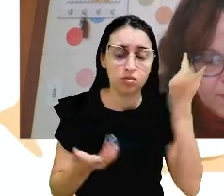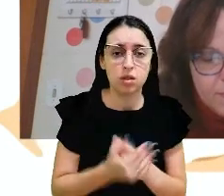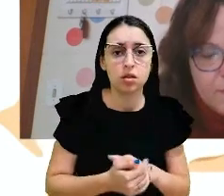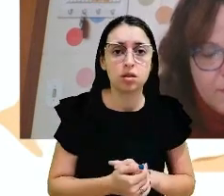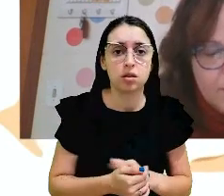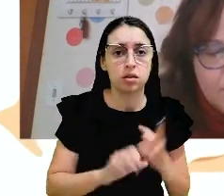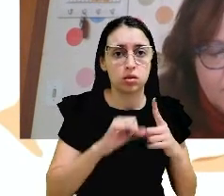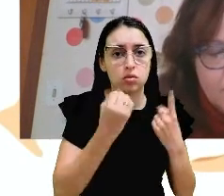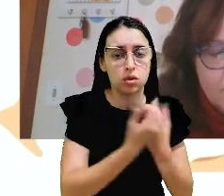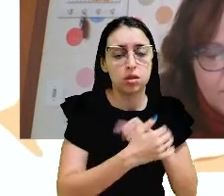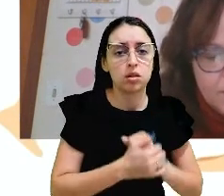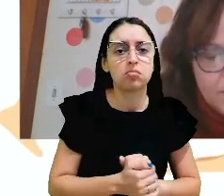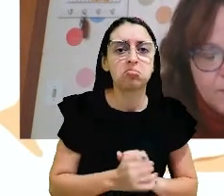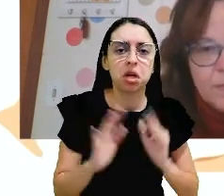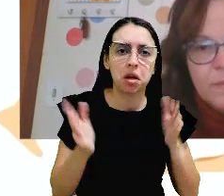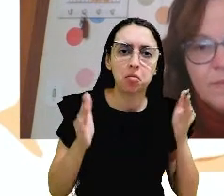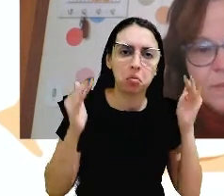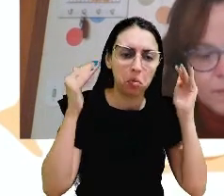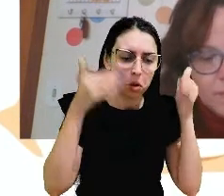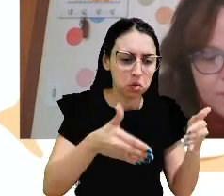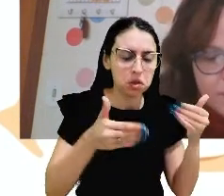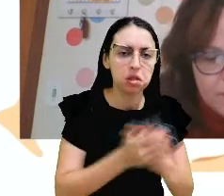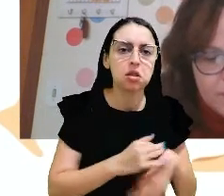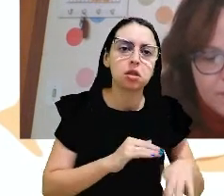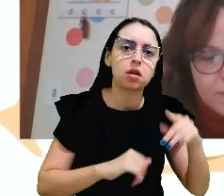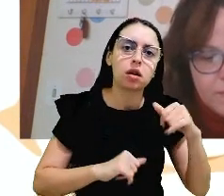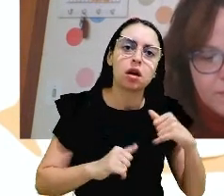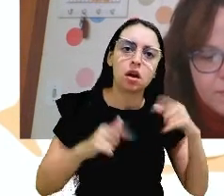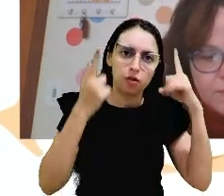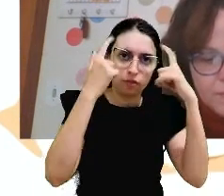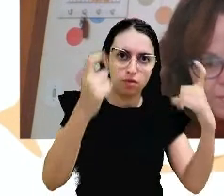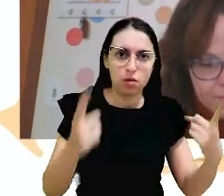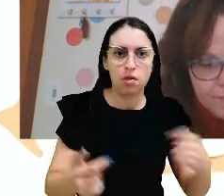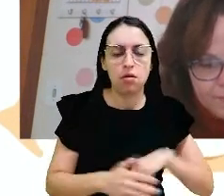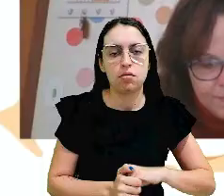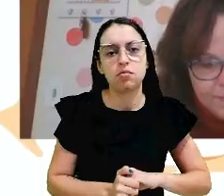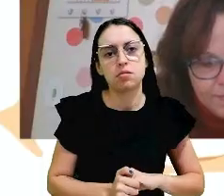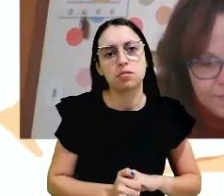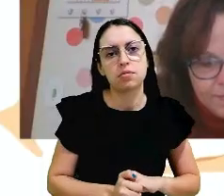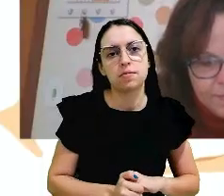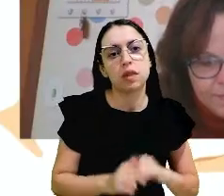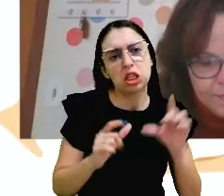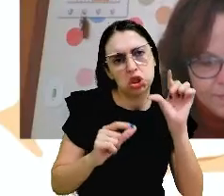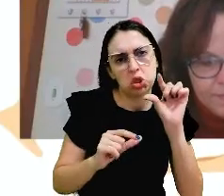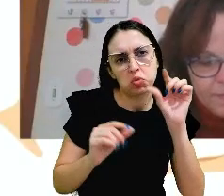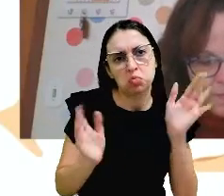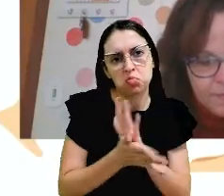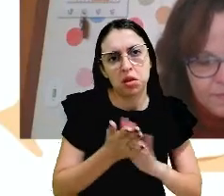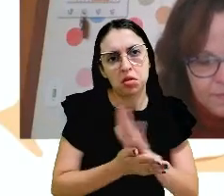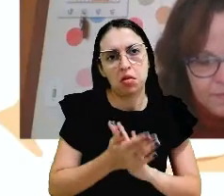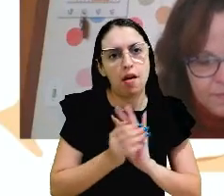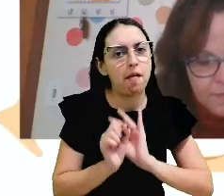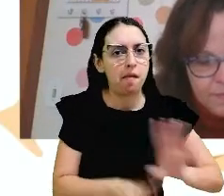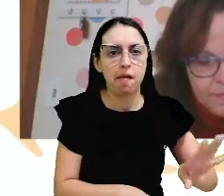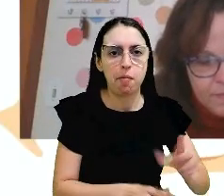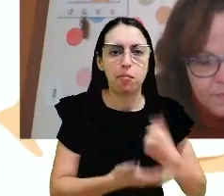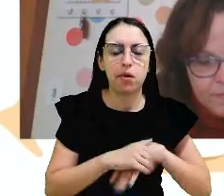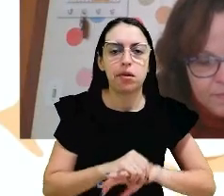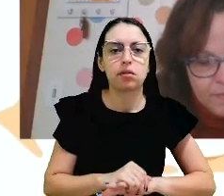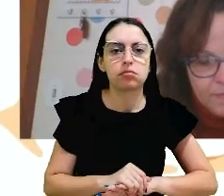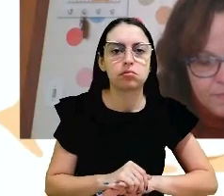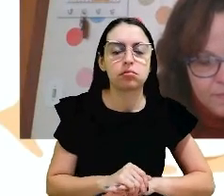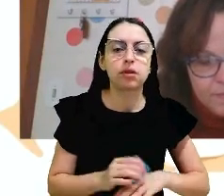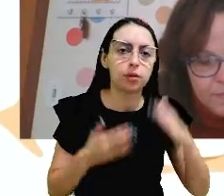nessa questão específica, e com isso, quem sabe, acabar ou pelo menos diminuir muito essa violência obstétrica que nós verificamos.